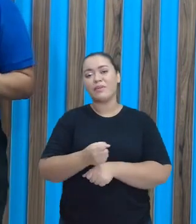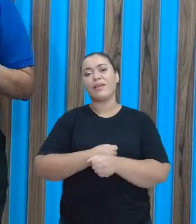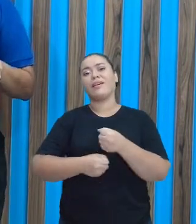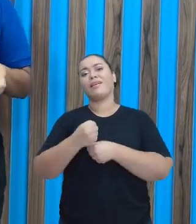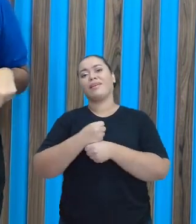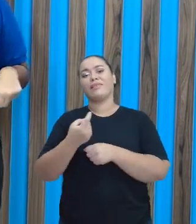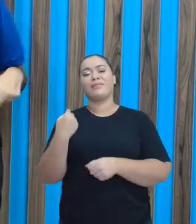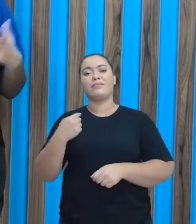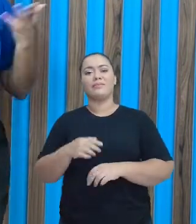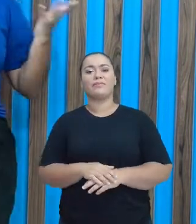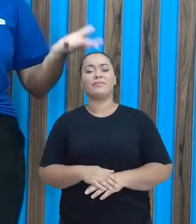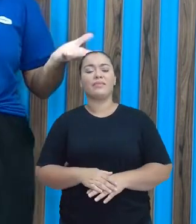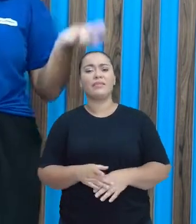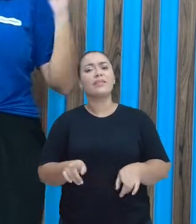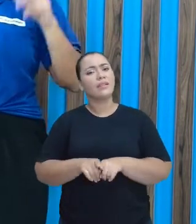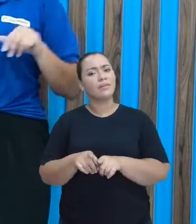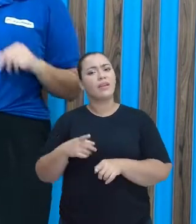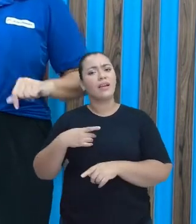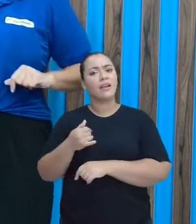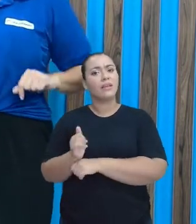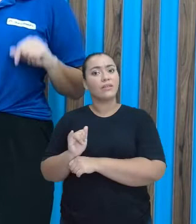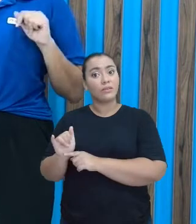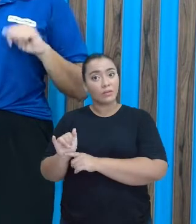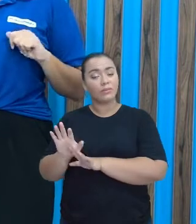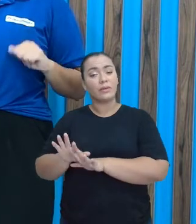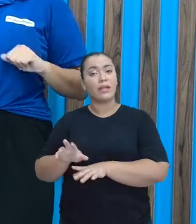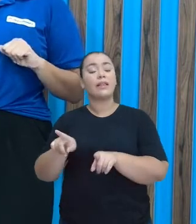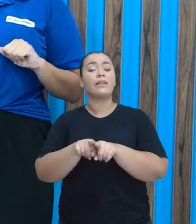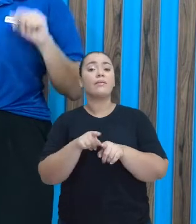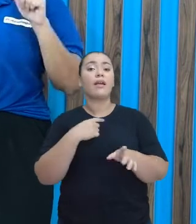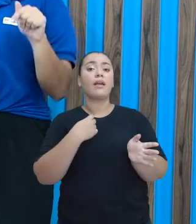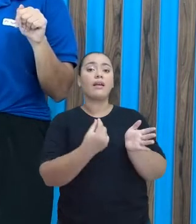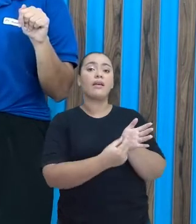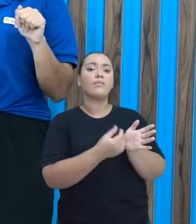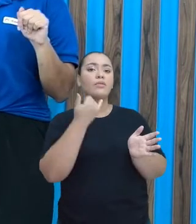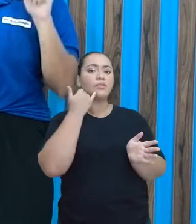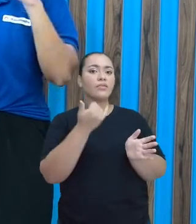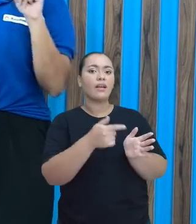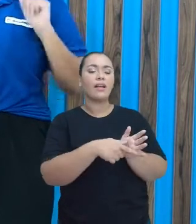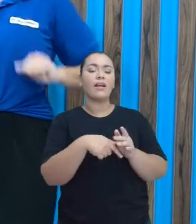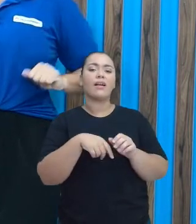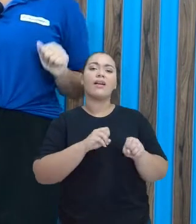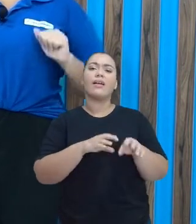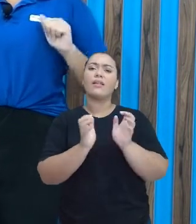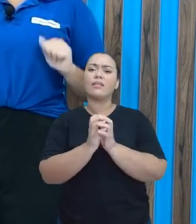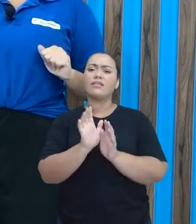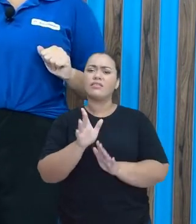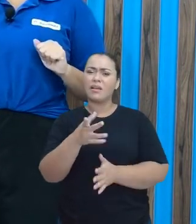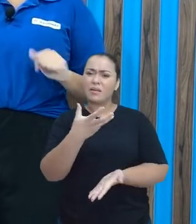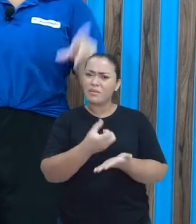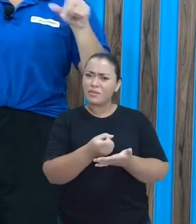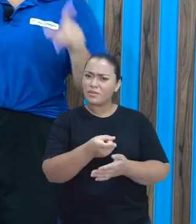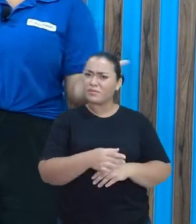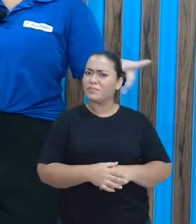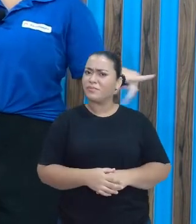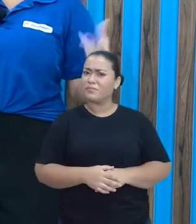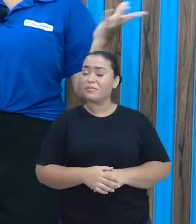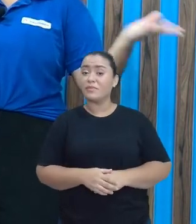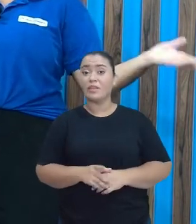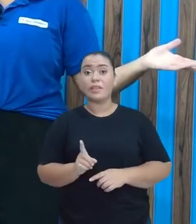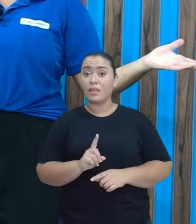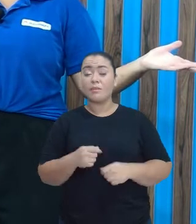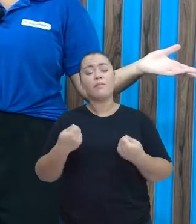aulas no YouTube, a gente tem o quê? O nosso aplicativo Educa Recife. E eu pergunto, você já baixou? Se não